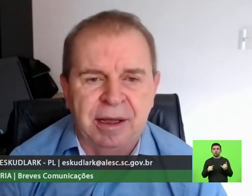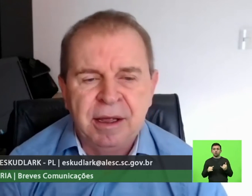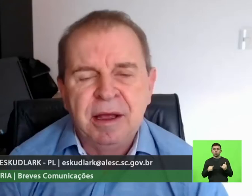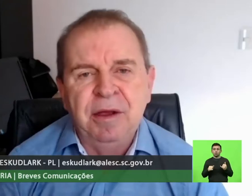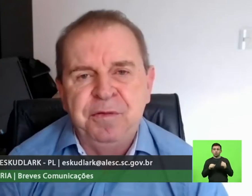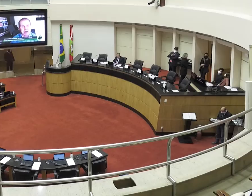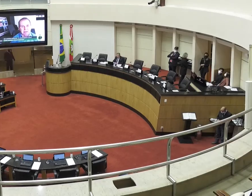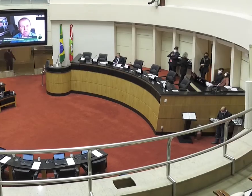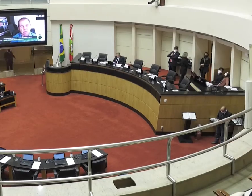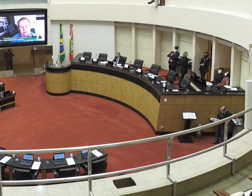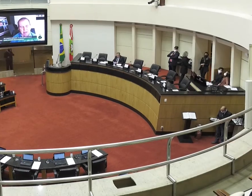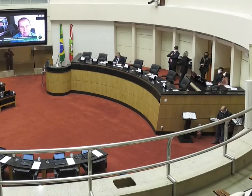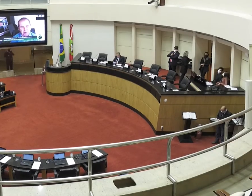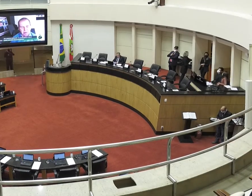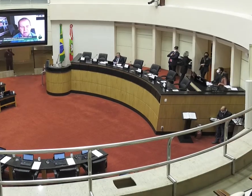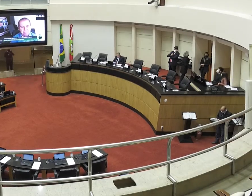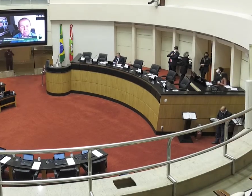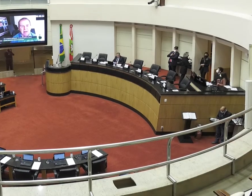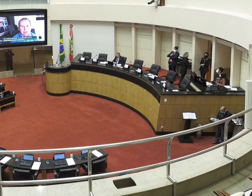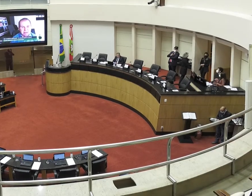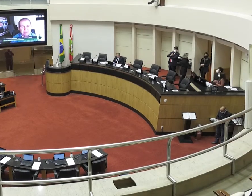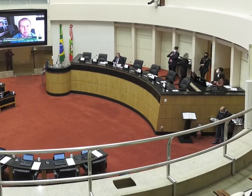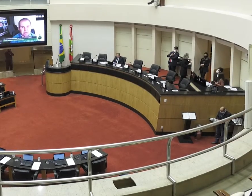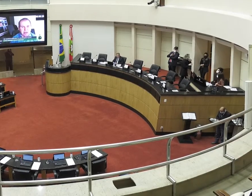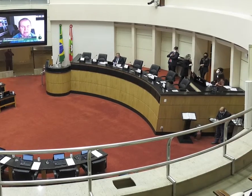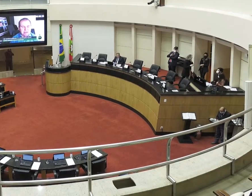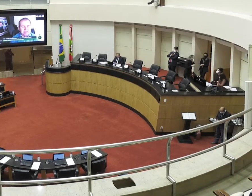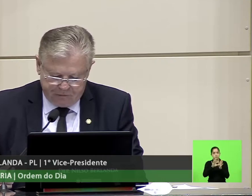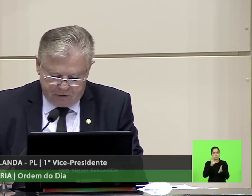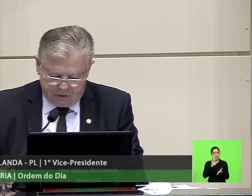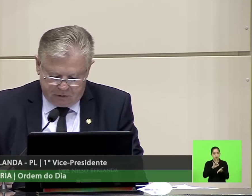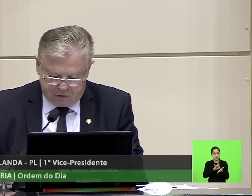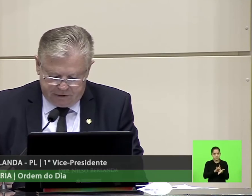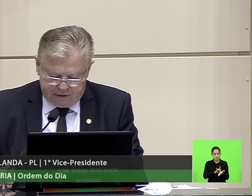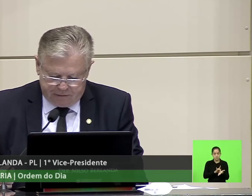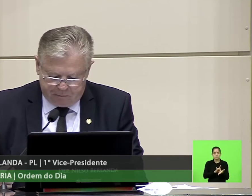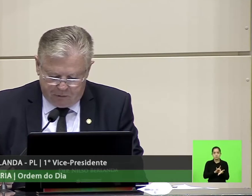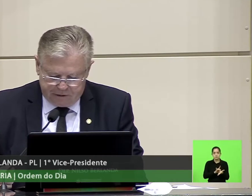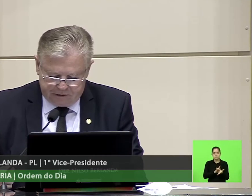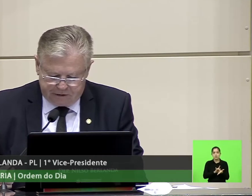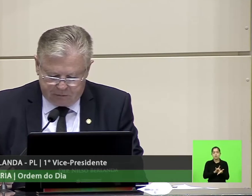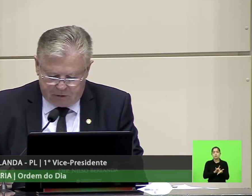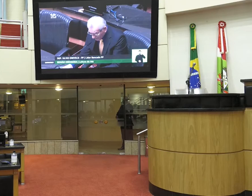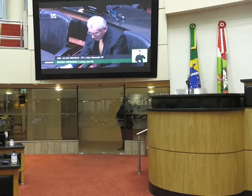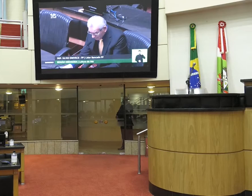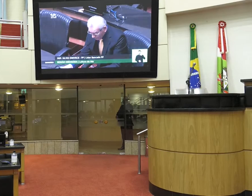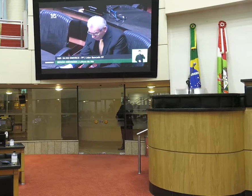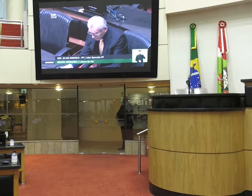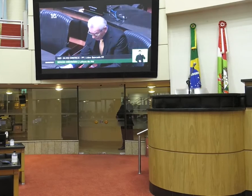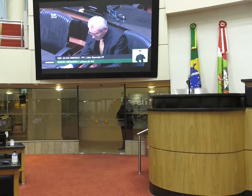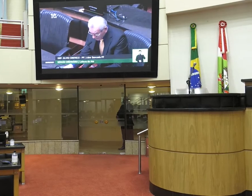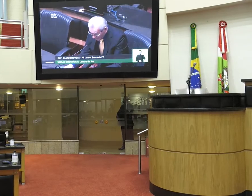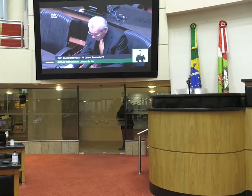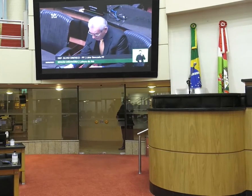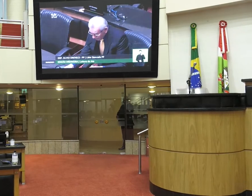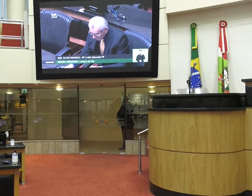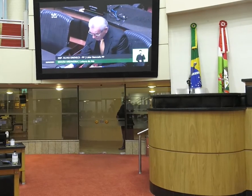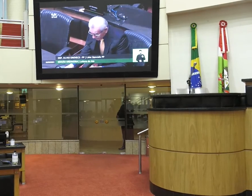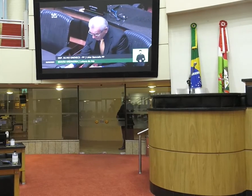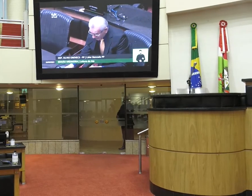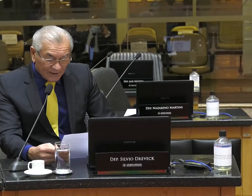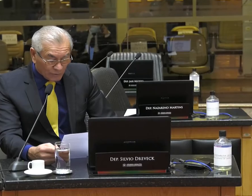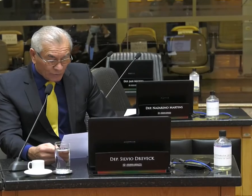encontra na situação, mas existem os oportunistas, que promovem desordem e até são flagrados cometendo furtos. As informações como